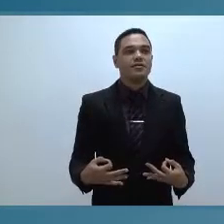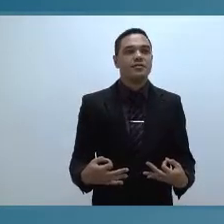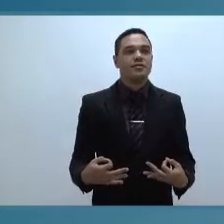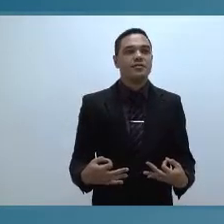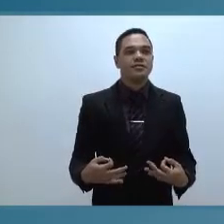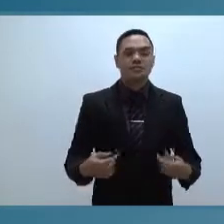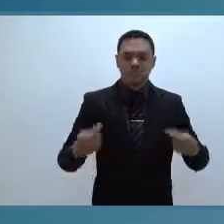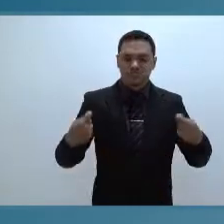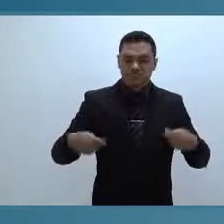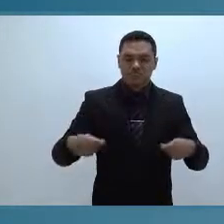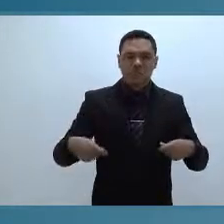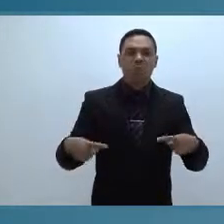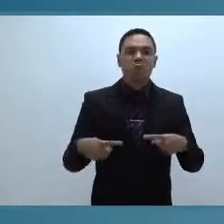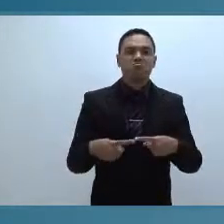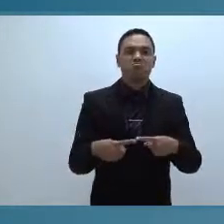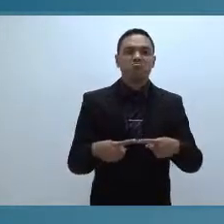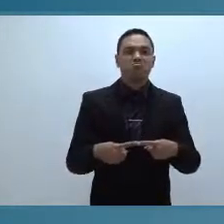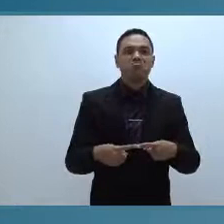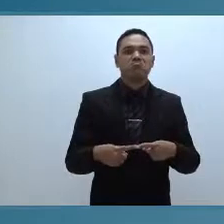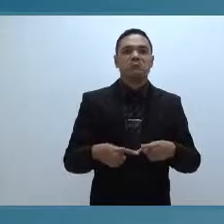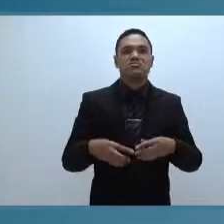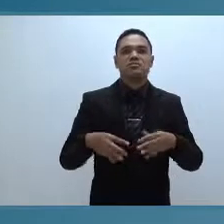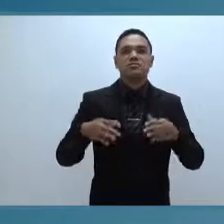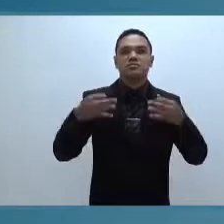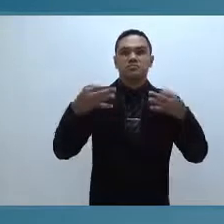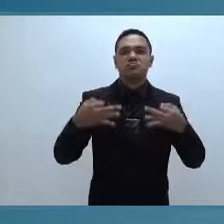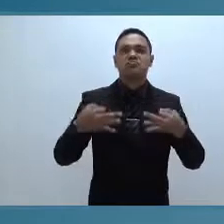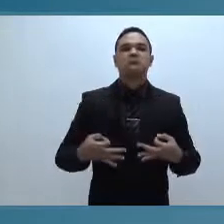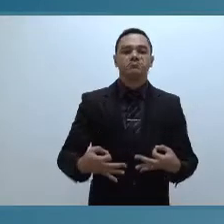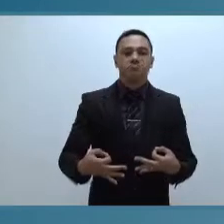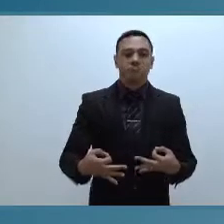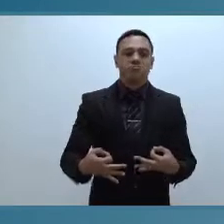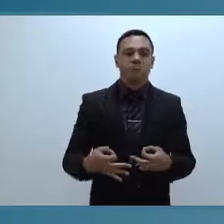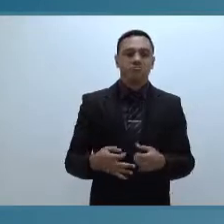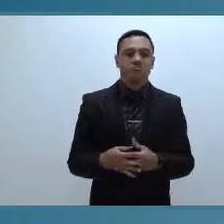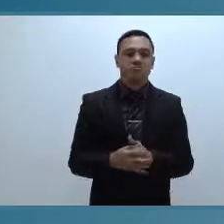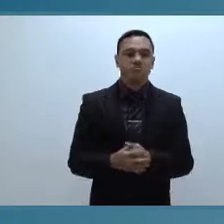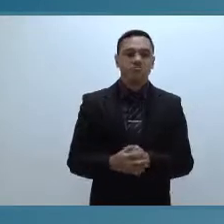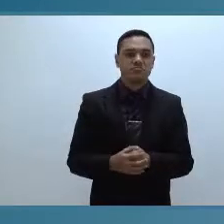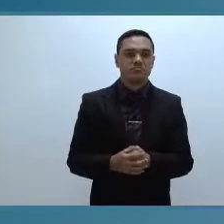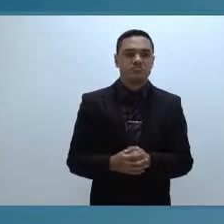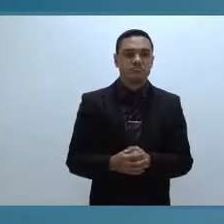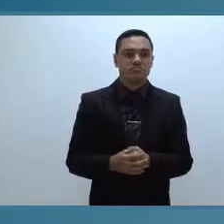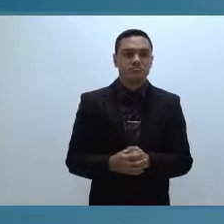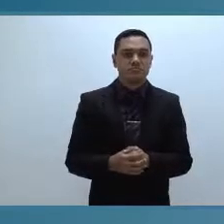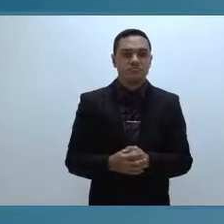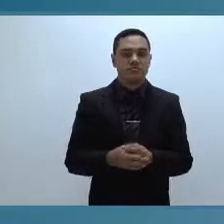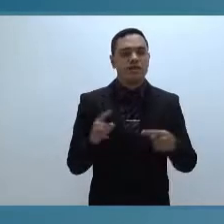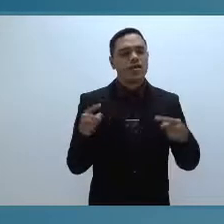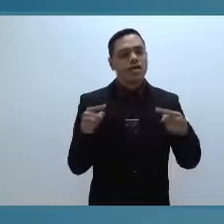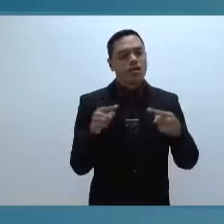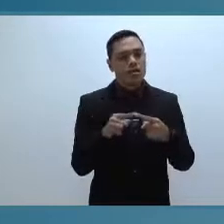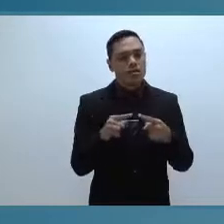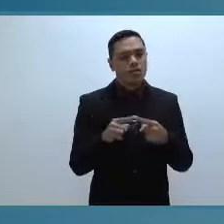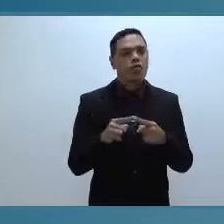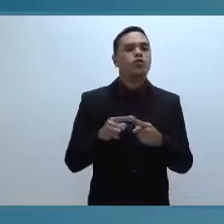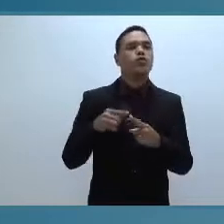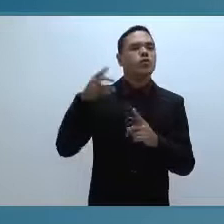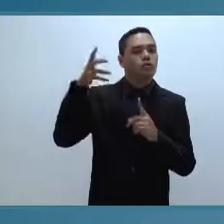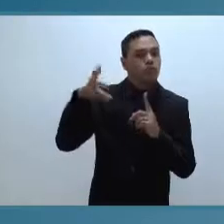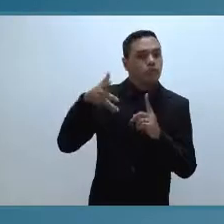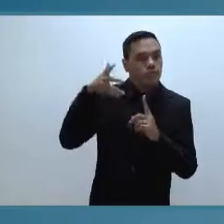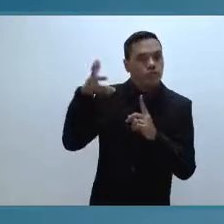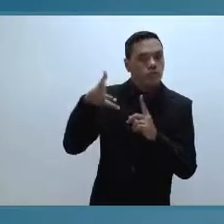e celeridade na outorga da prestação jurisdicional, em conformidade com o jurídico disposto